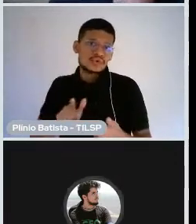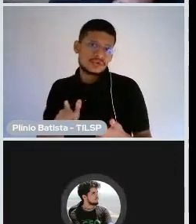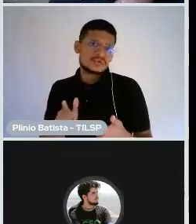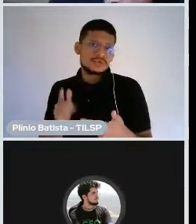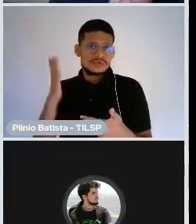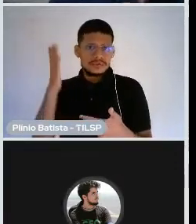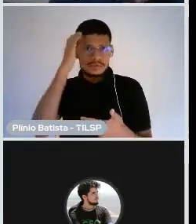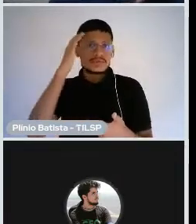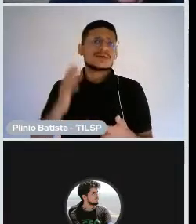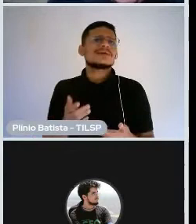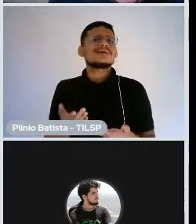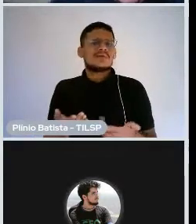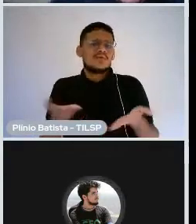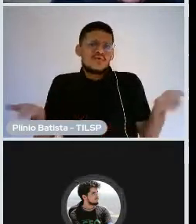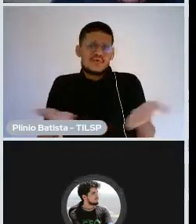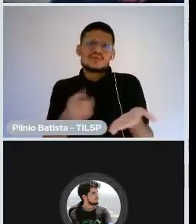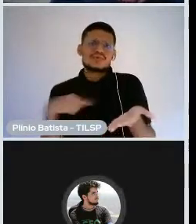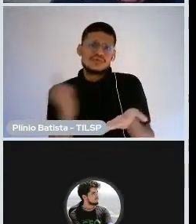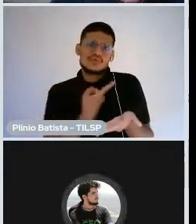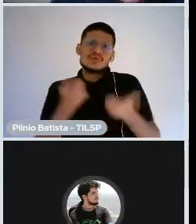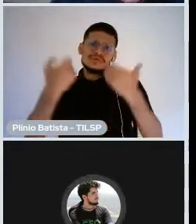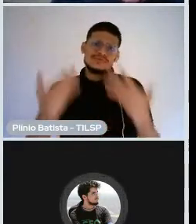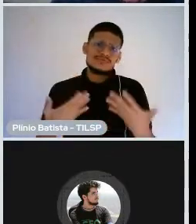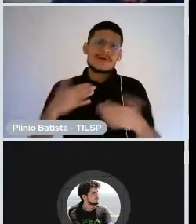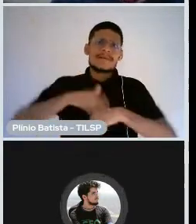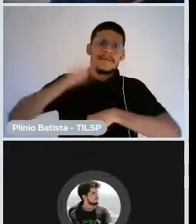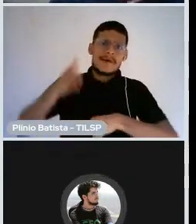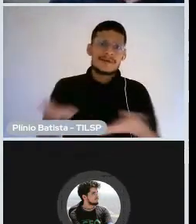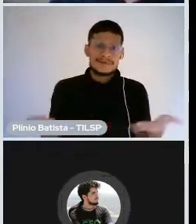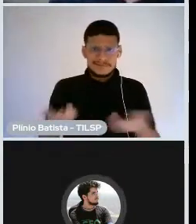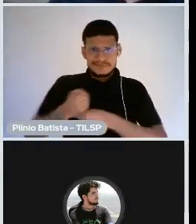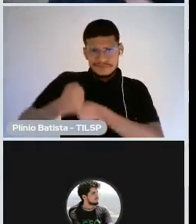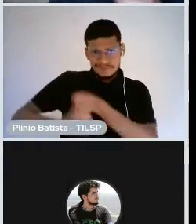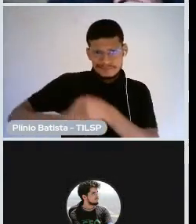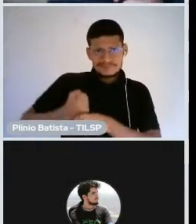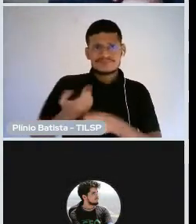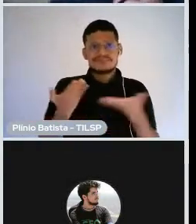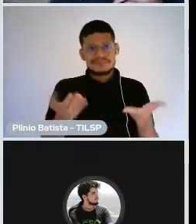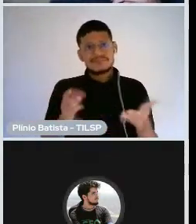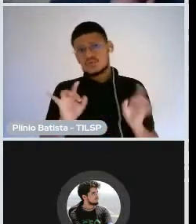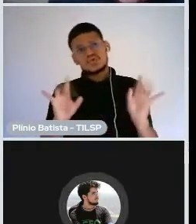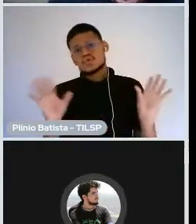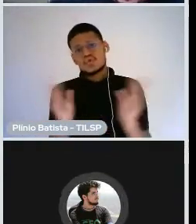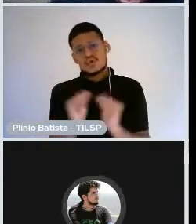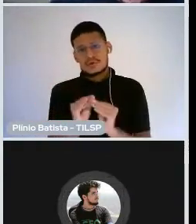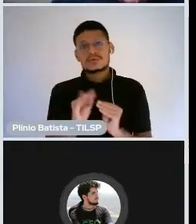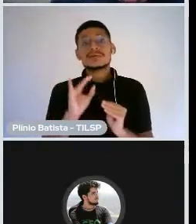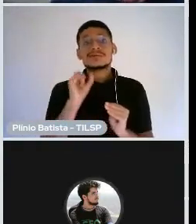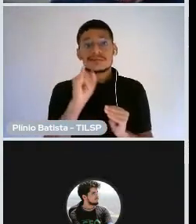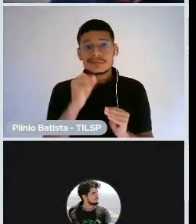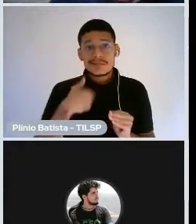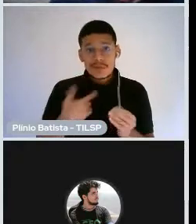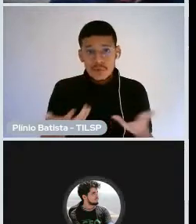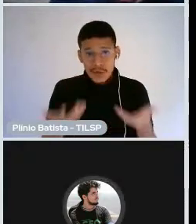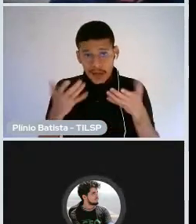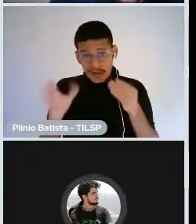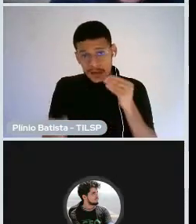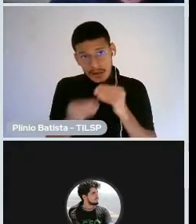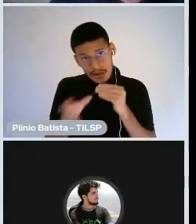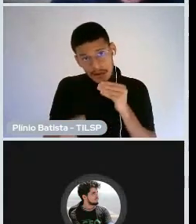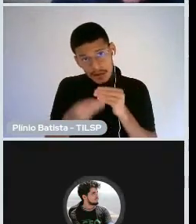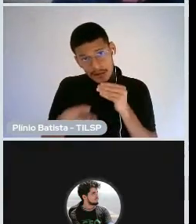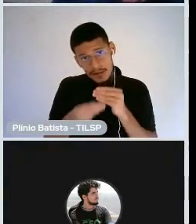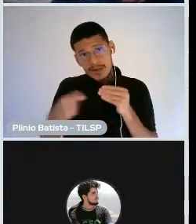mais ou menos só isso mesmo, a roda que eu tenho para comentar. Pode prosseguir na aula e quando não tiver alguma coisa para